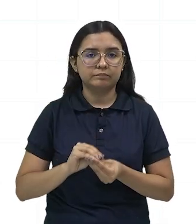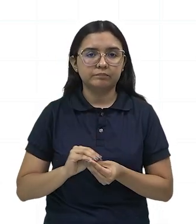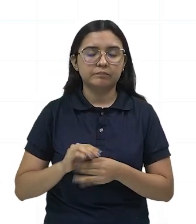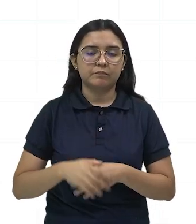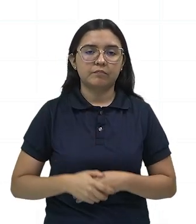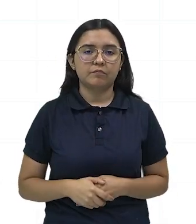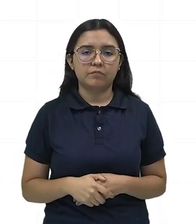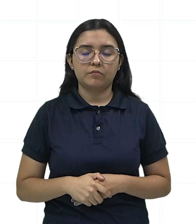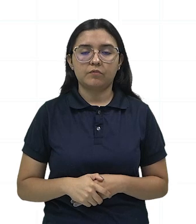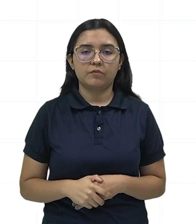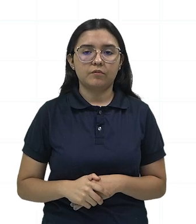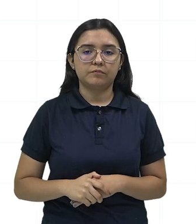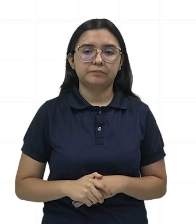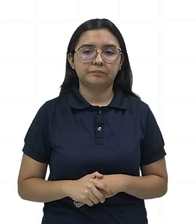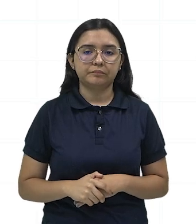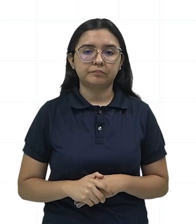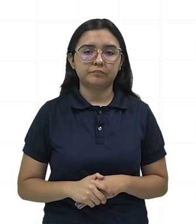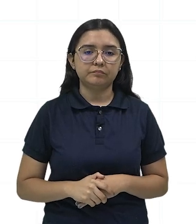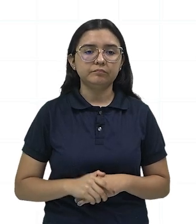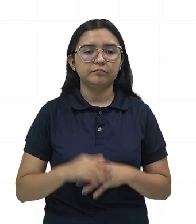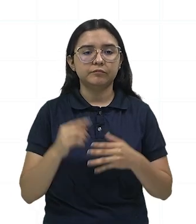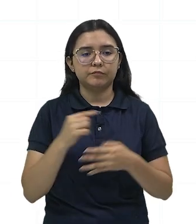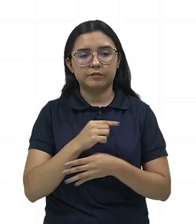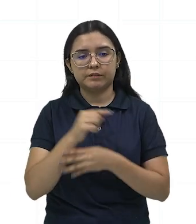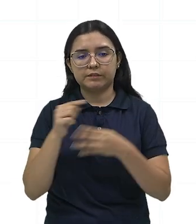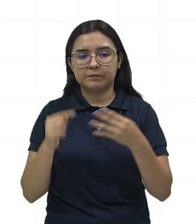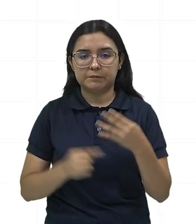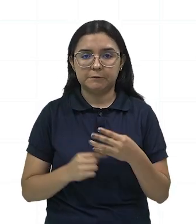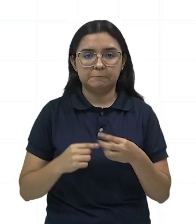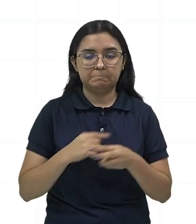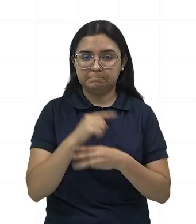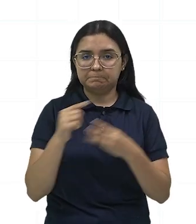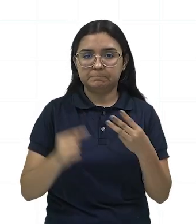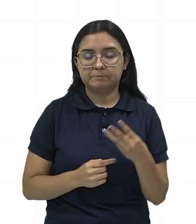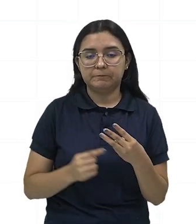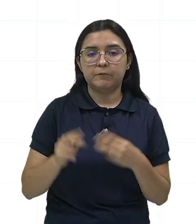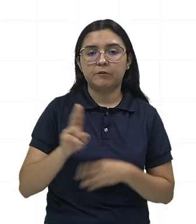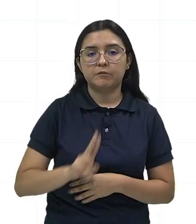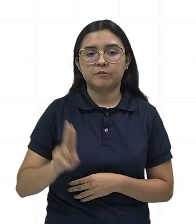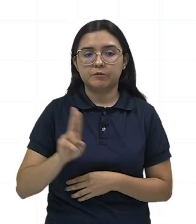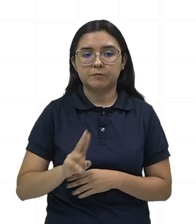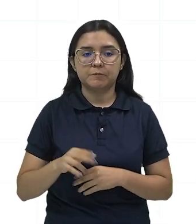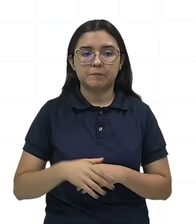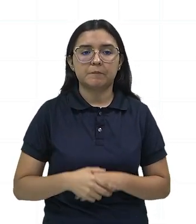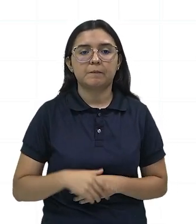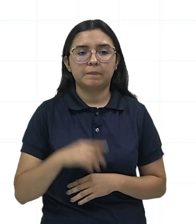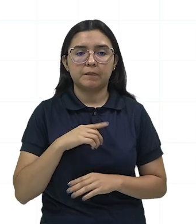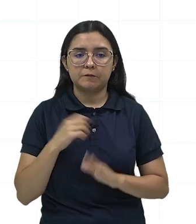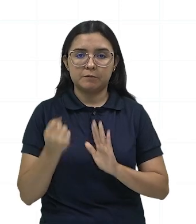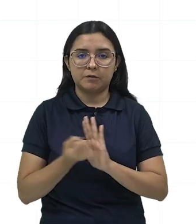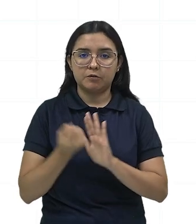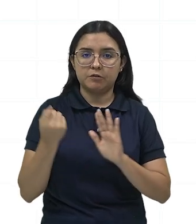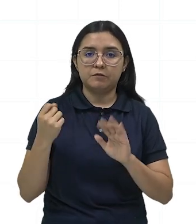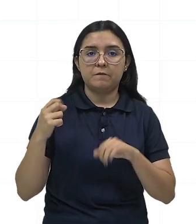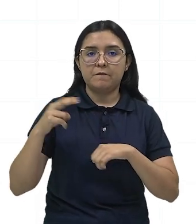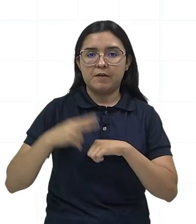no seu texto, tá? Então mexe com todos esses elementos. E para isso eu vou utilizar os nossos marcadores